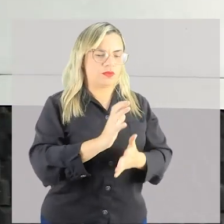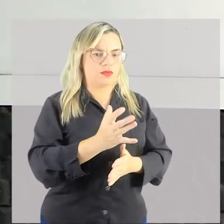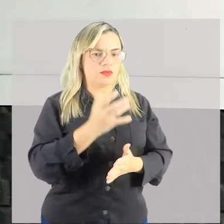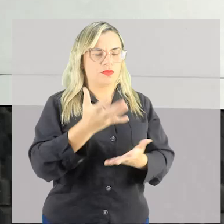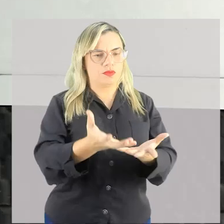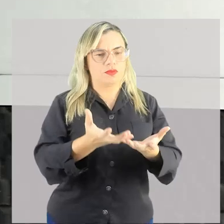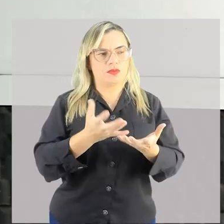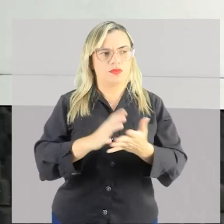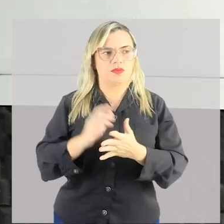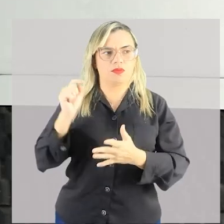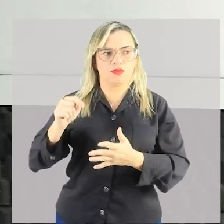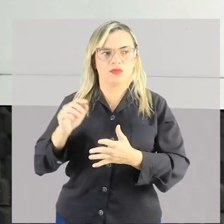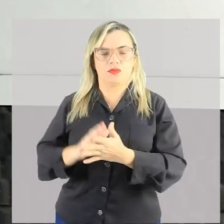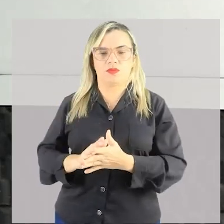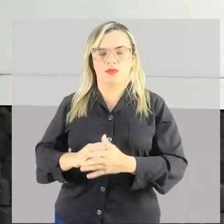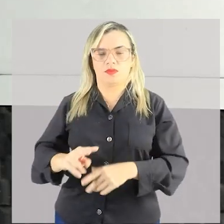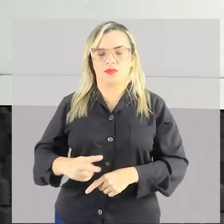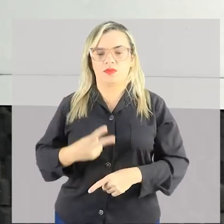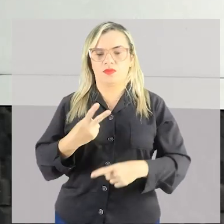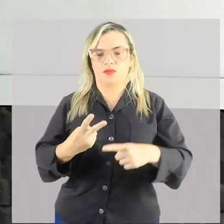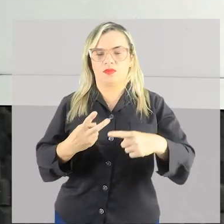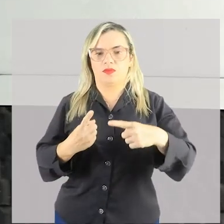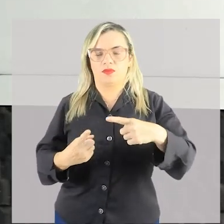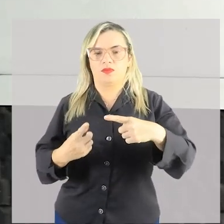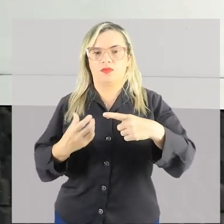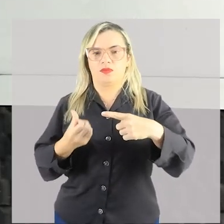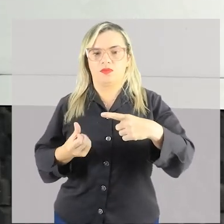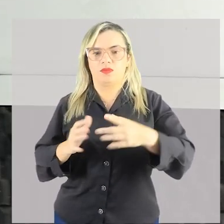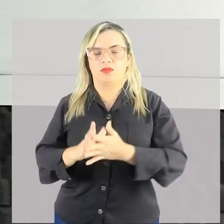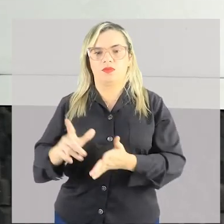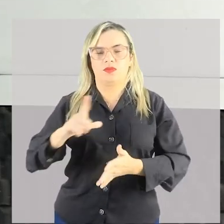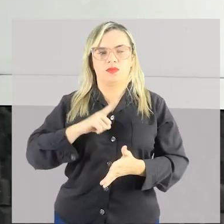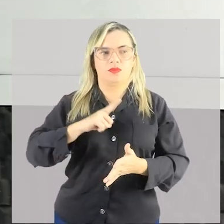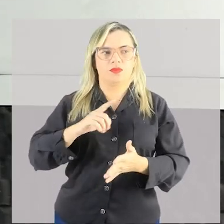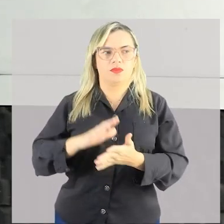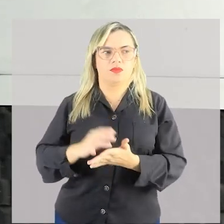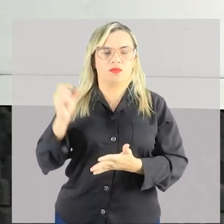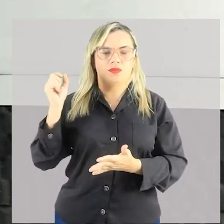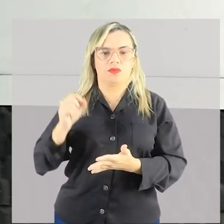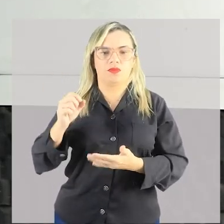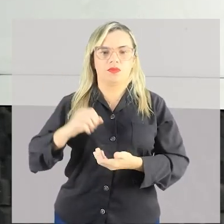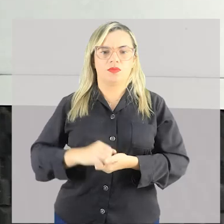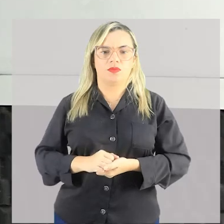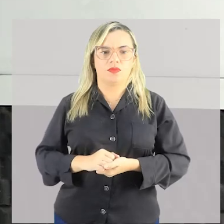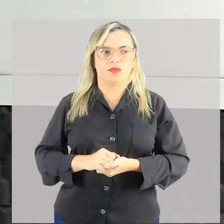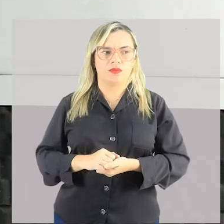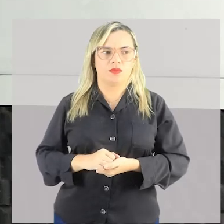por 216 isso aqui turma vai dar